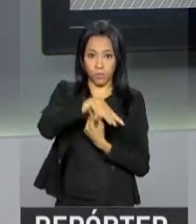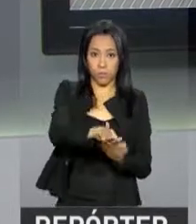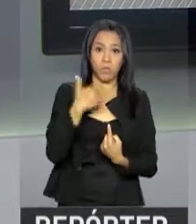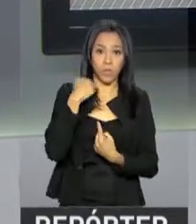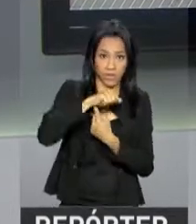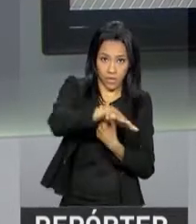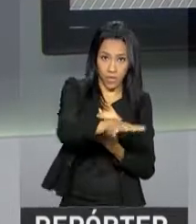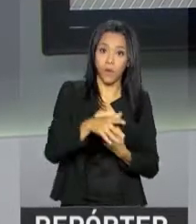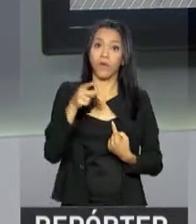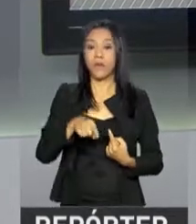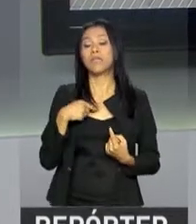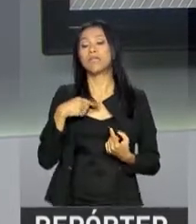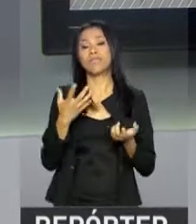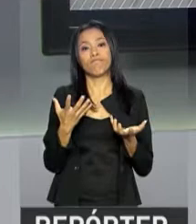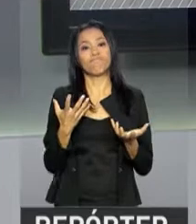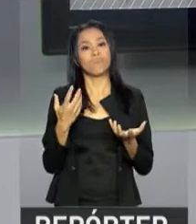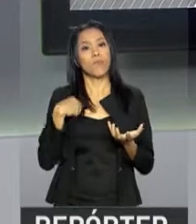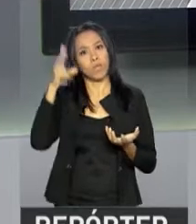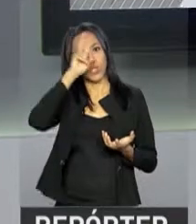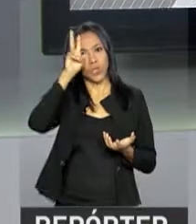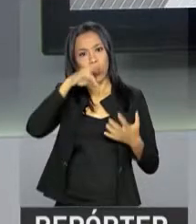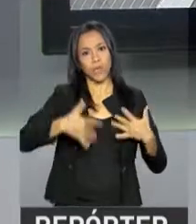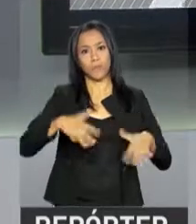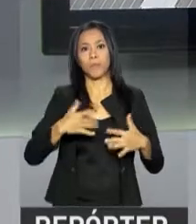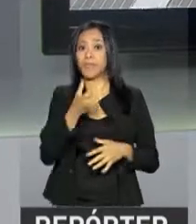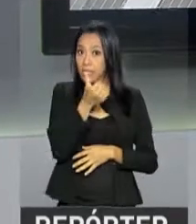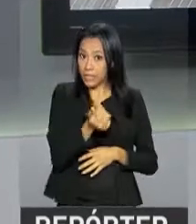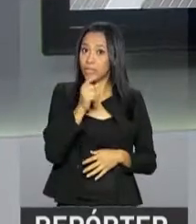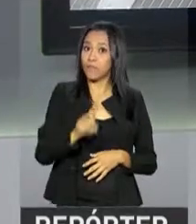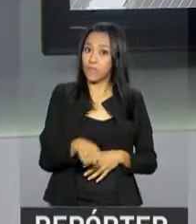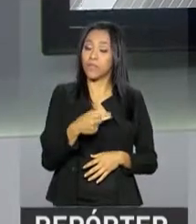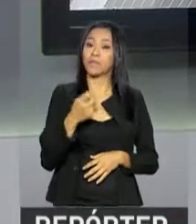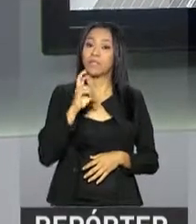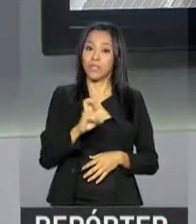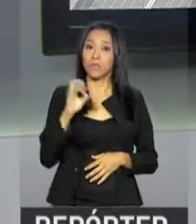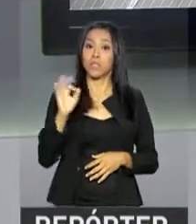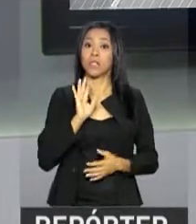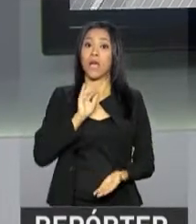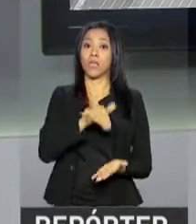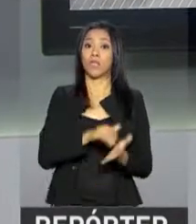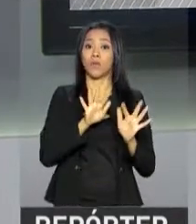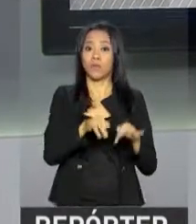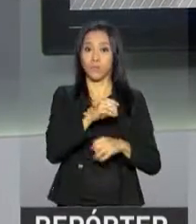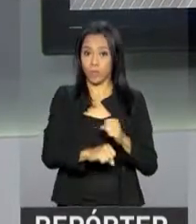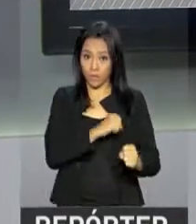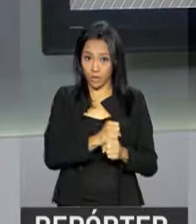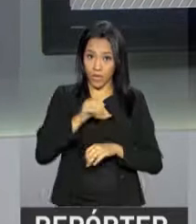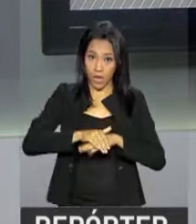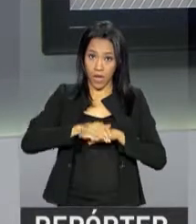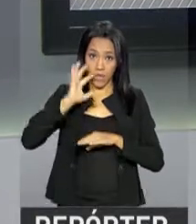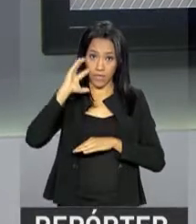e investidores apostam em uma mínima histórica para taxa em seis e meio por cento no fim do ano a decisão do copom será